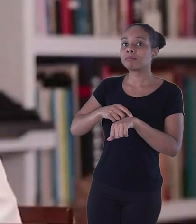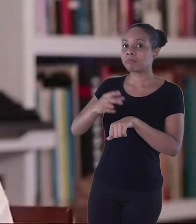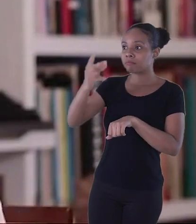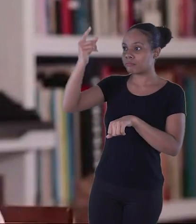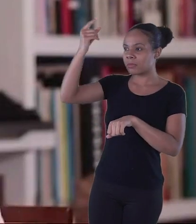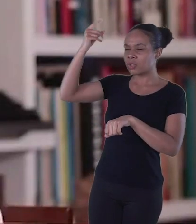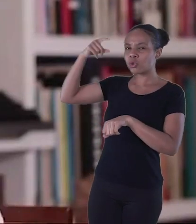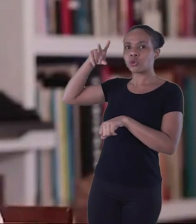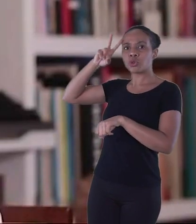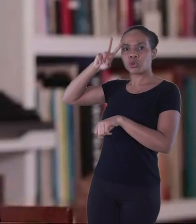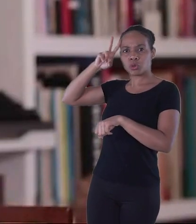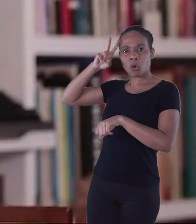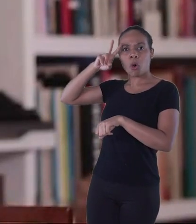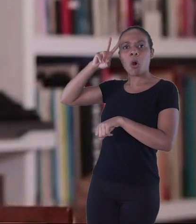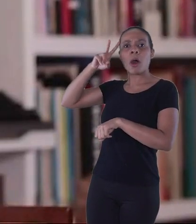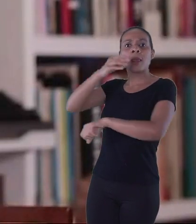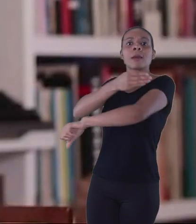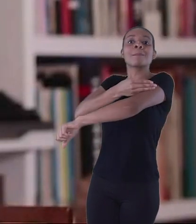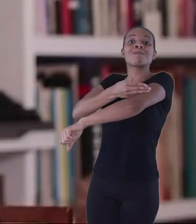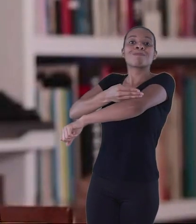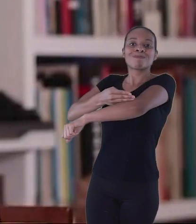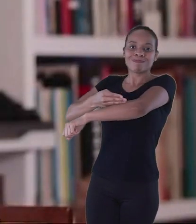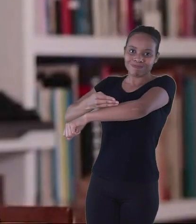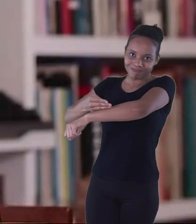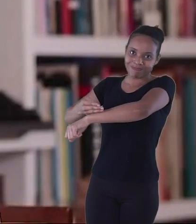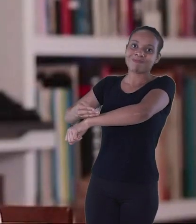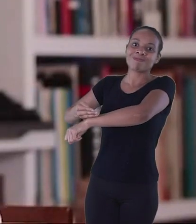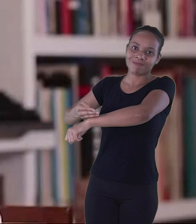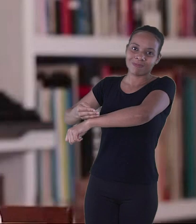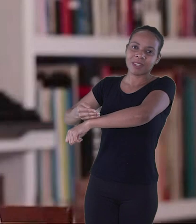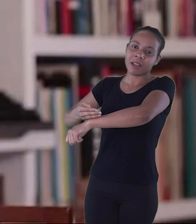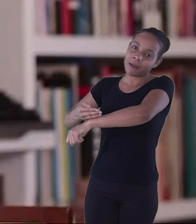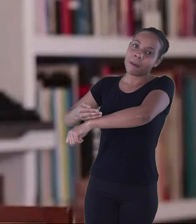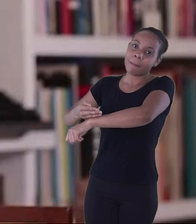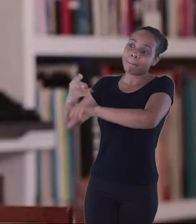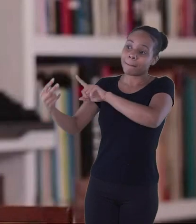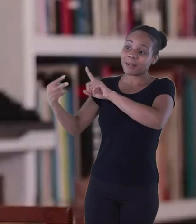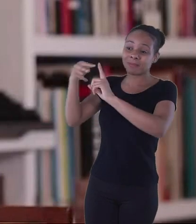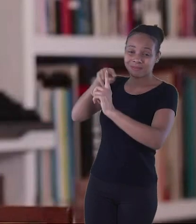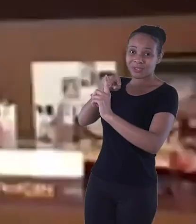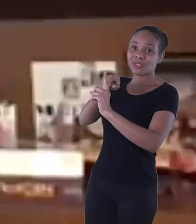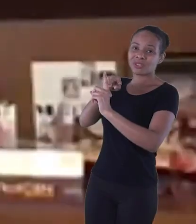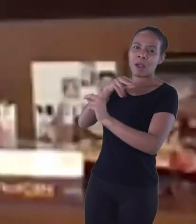claro, estou falando do ponto de vista do preconceito, alguns personagens?